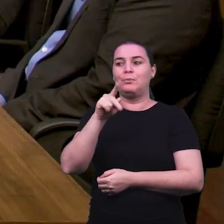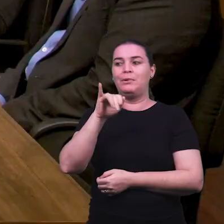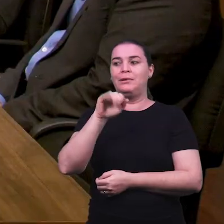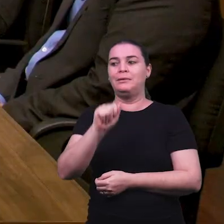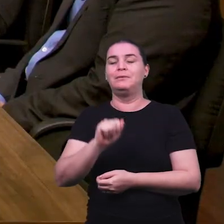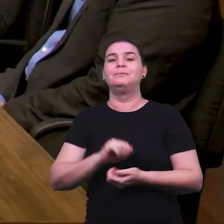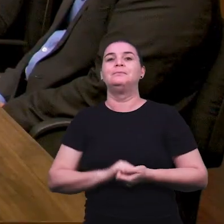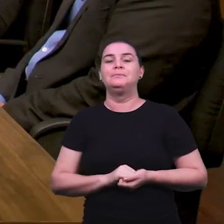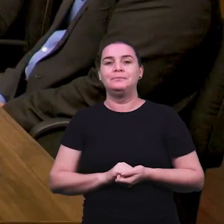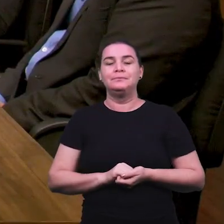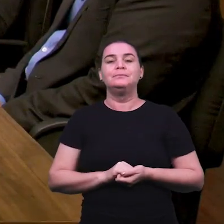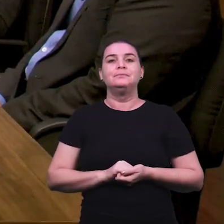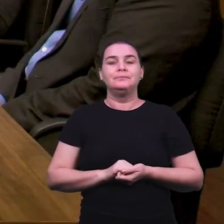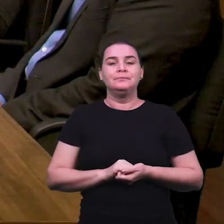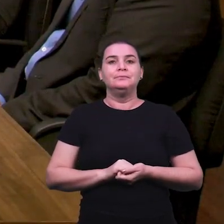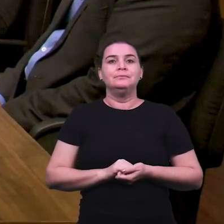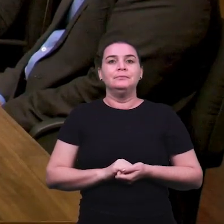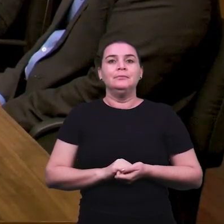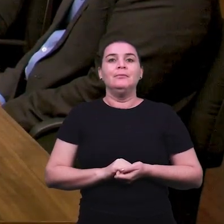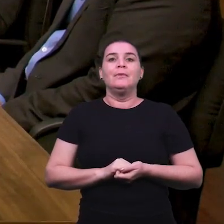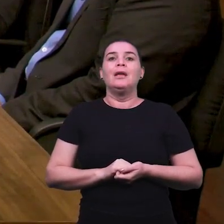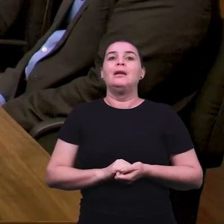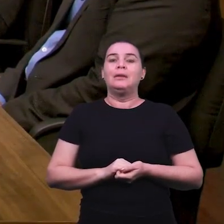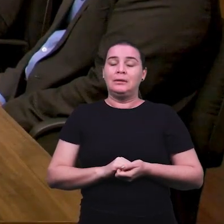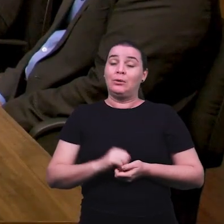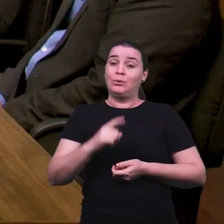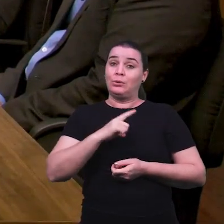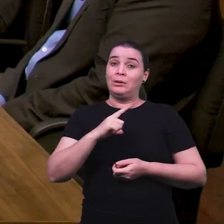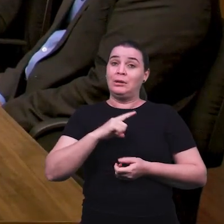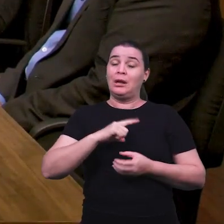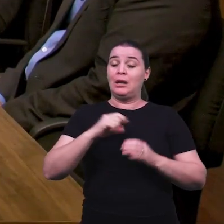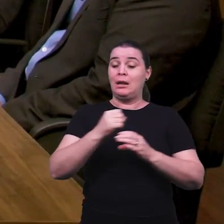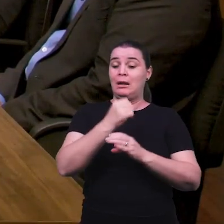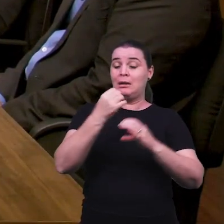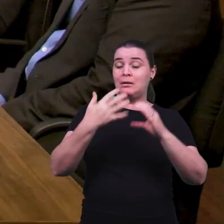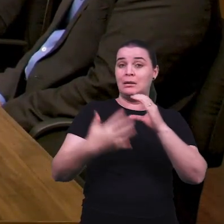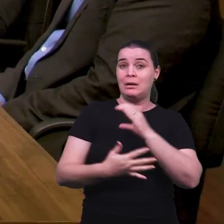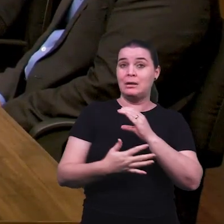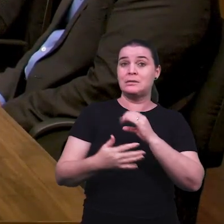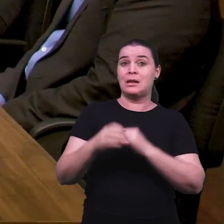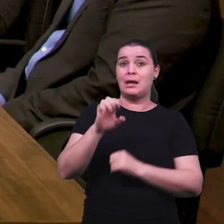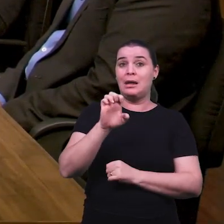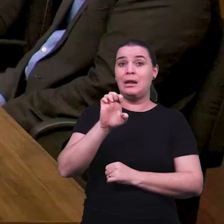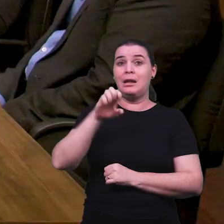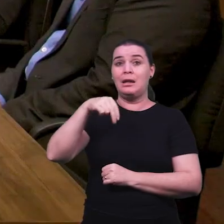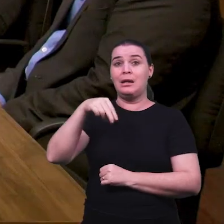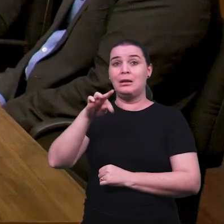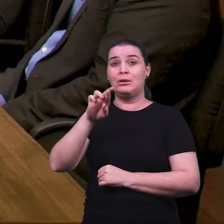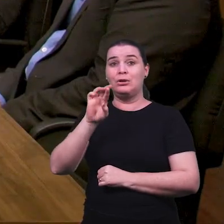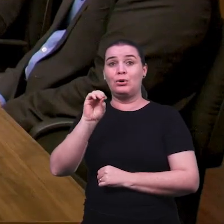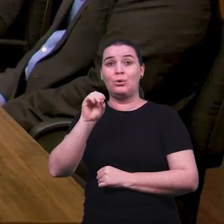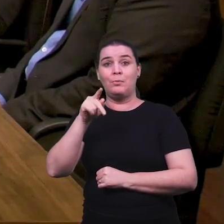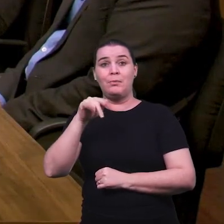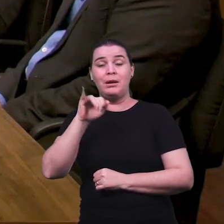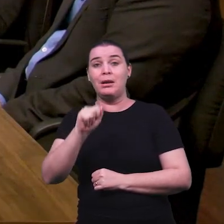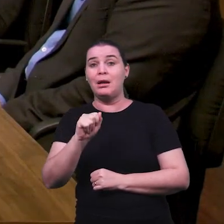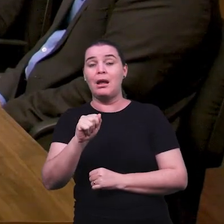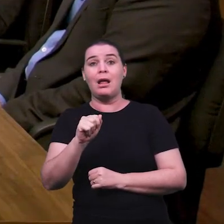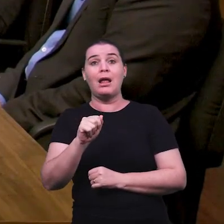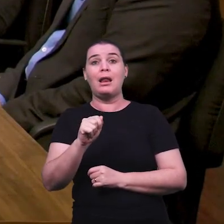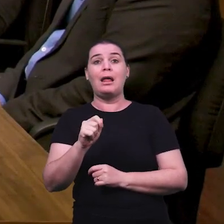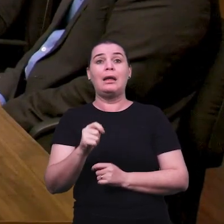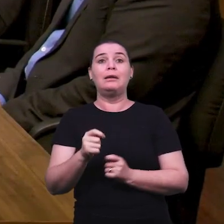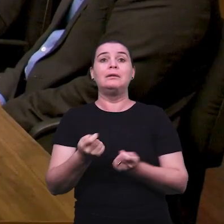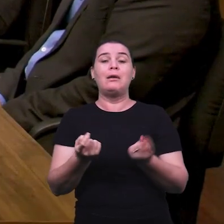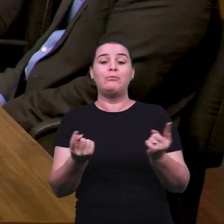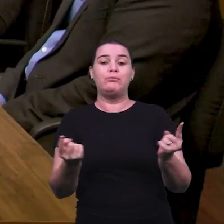dizer que em vários aspectos, se não todos, essa entropia, muitas vezes ela é irreversível, né? A gente pode dizer